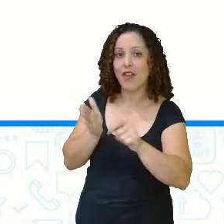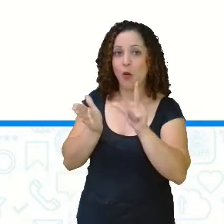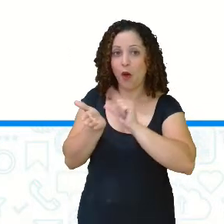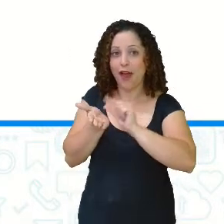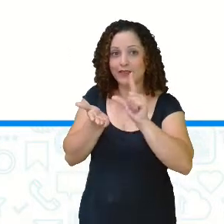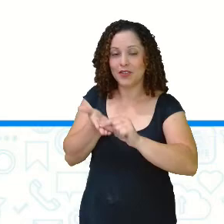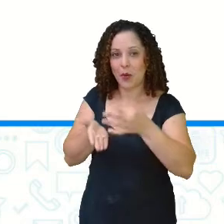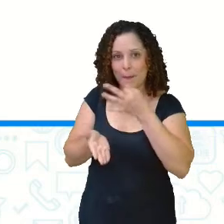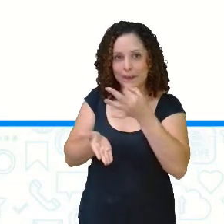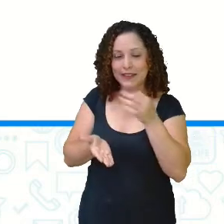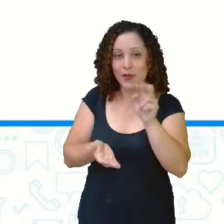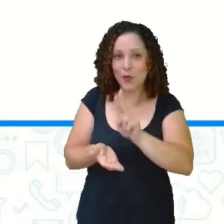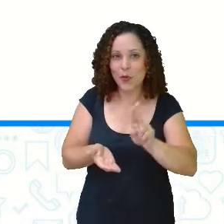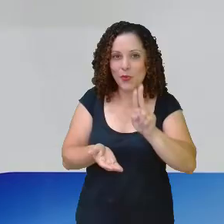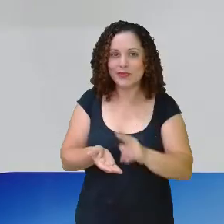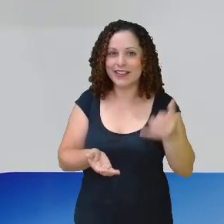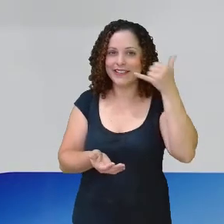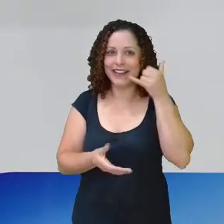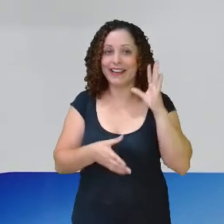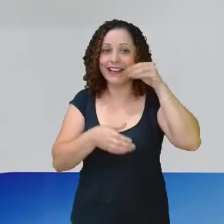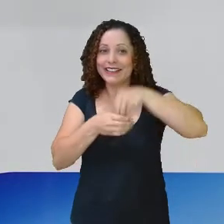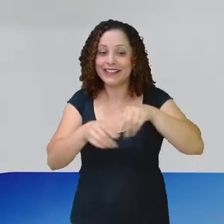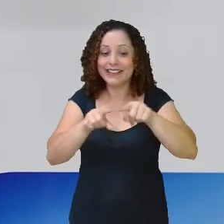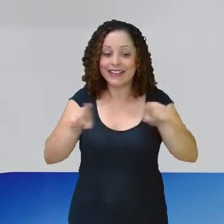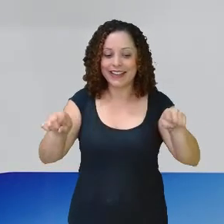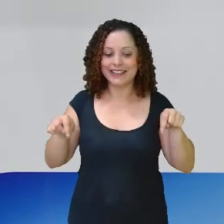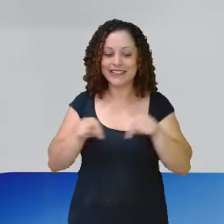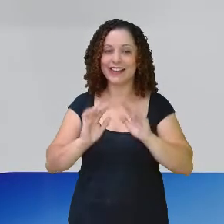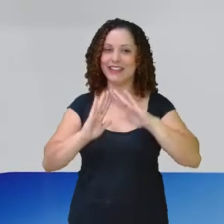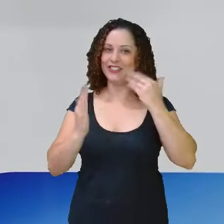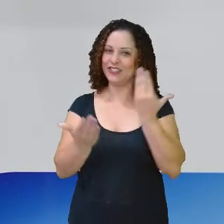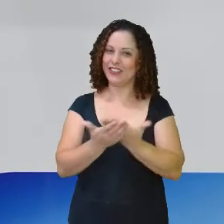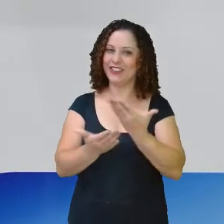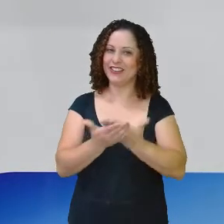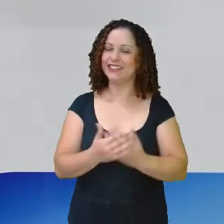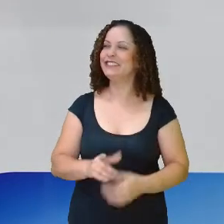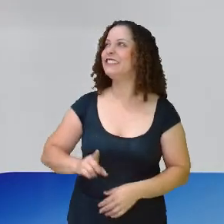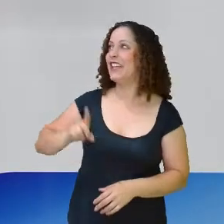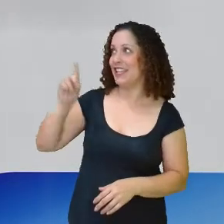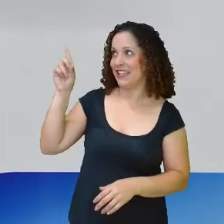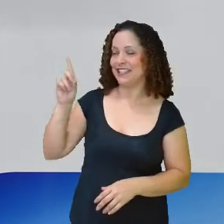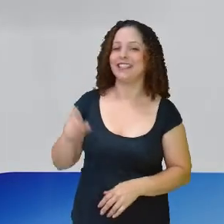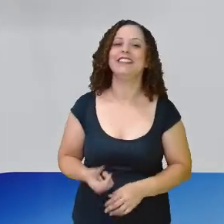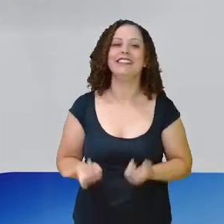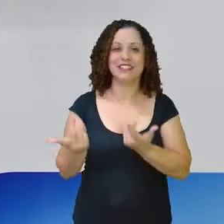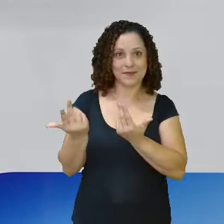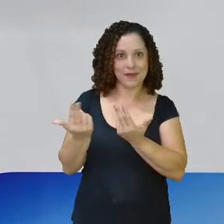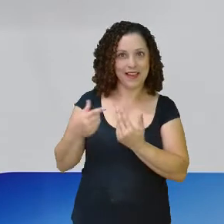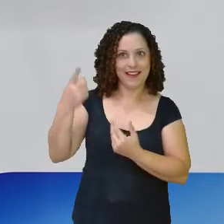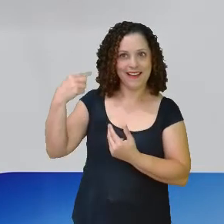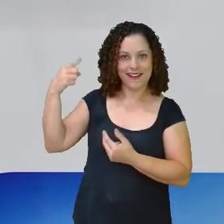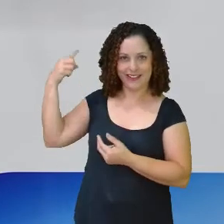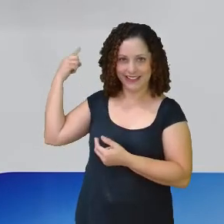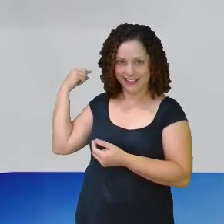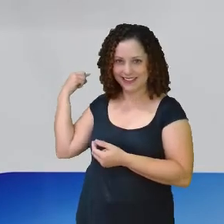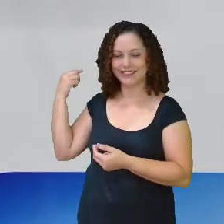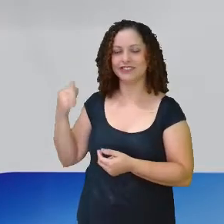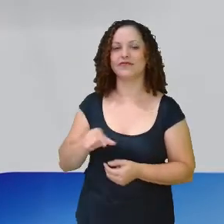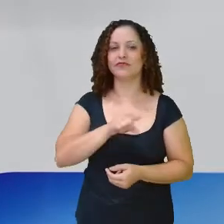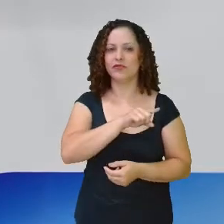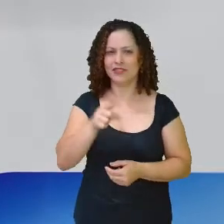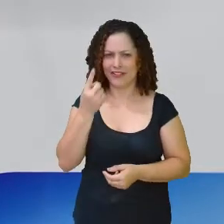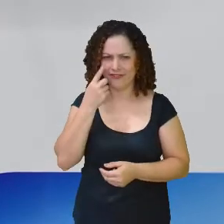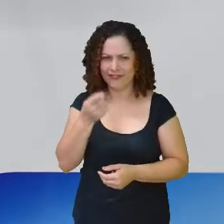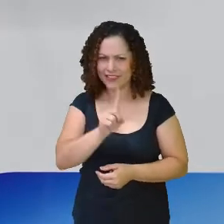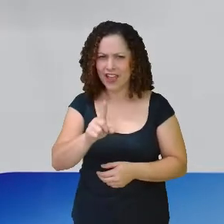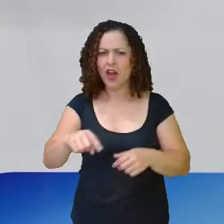sobre o uso do celular na escola? Esse daqui eu peguei baseado nos que a gente viu aqui. Você não viu